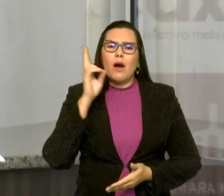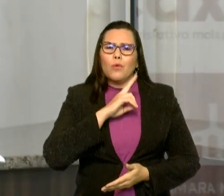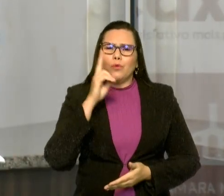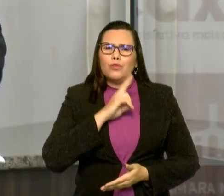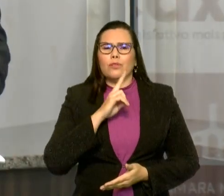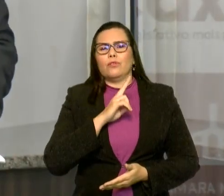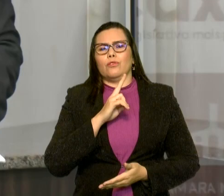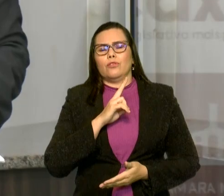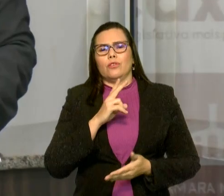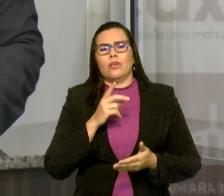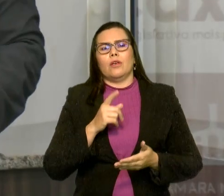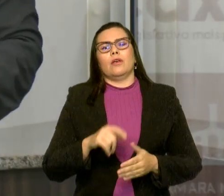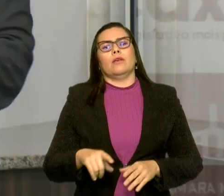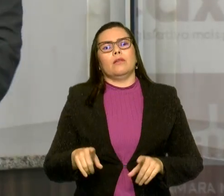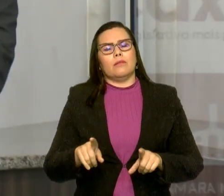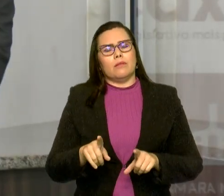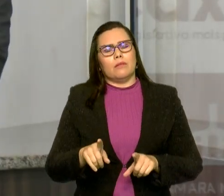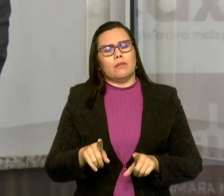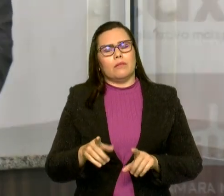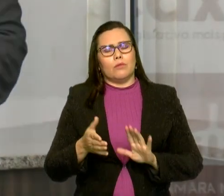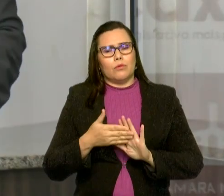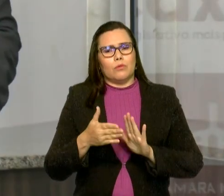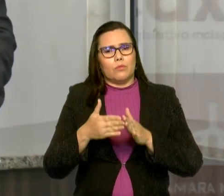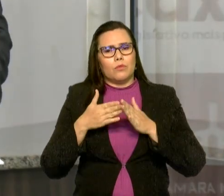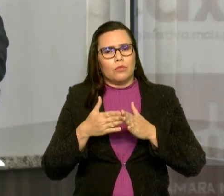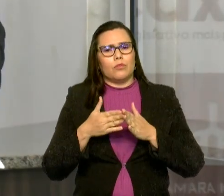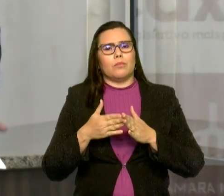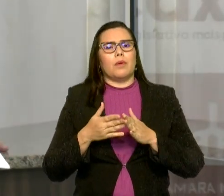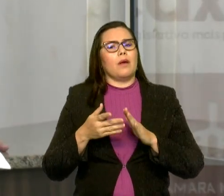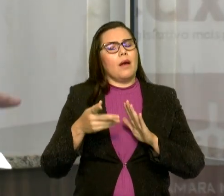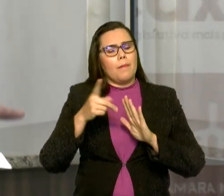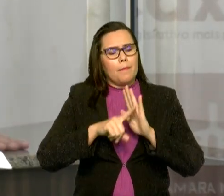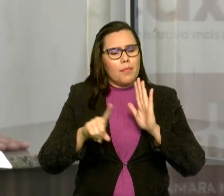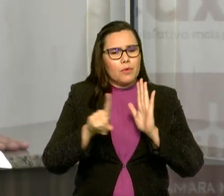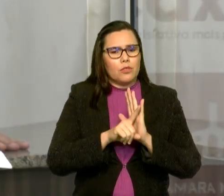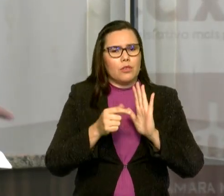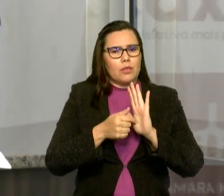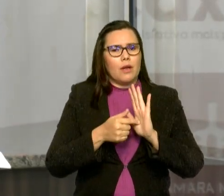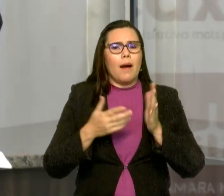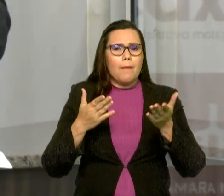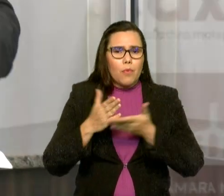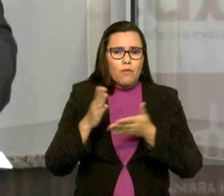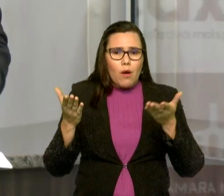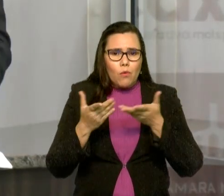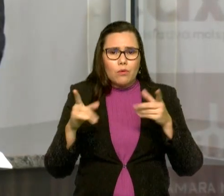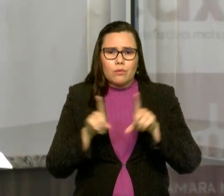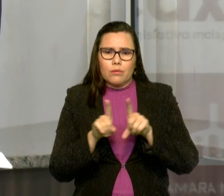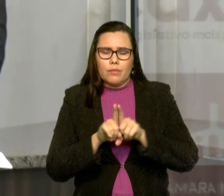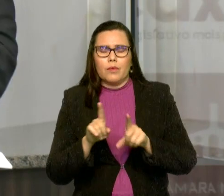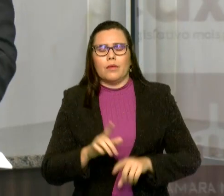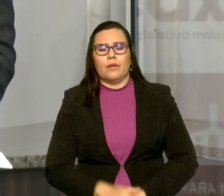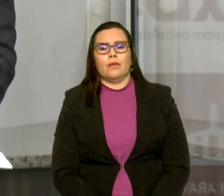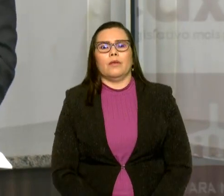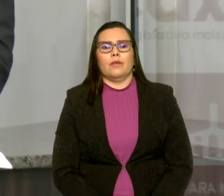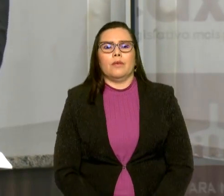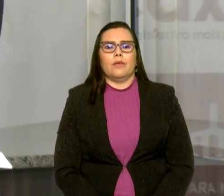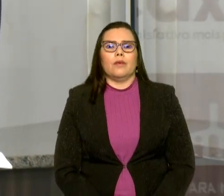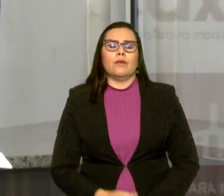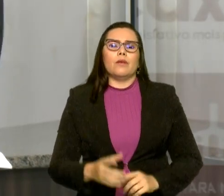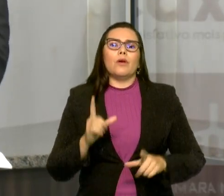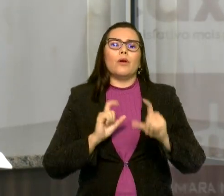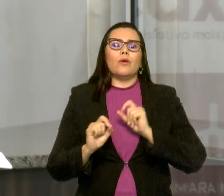votação deste projeto. E de que se trata esse projeto? É uma proposta de lei que, convertida, aprovada por essa